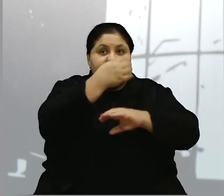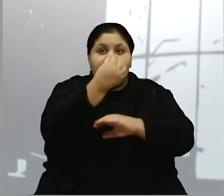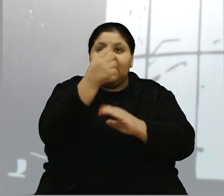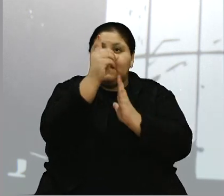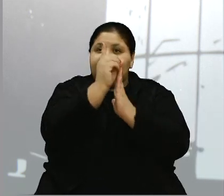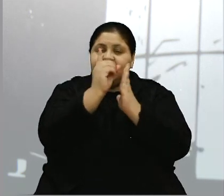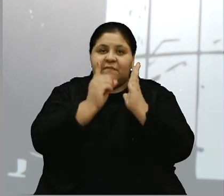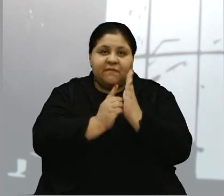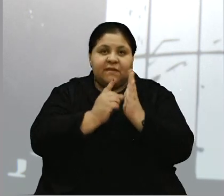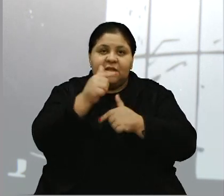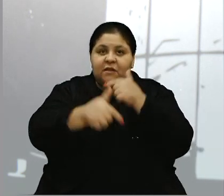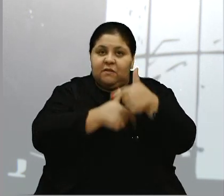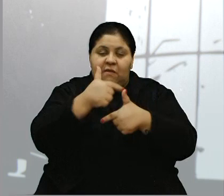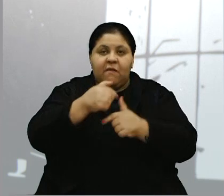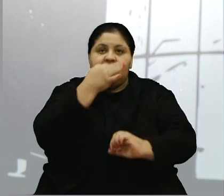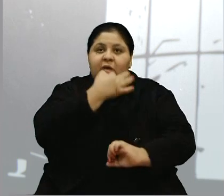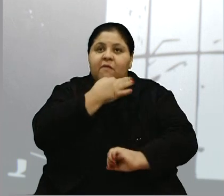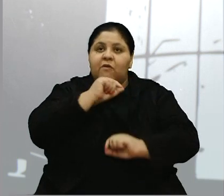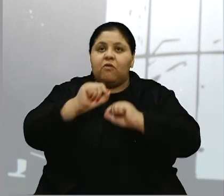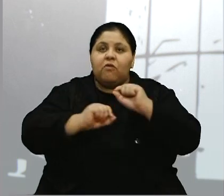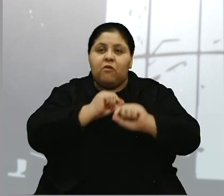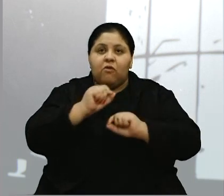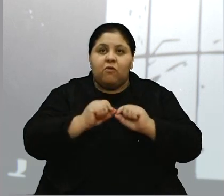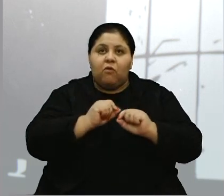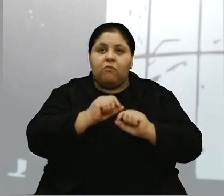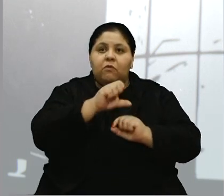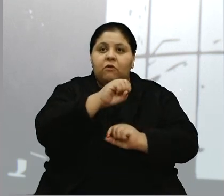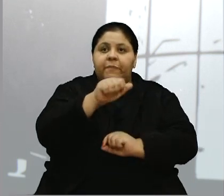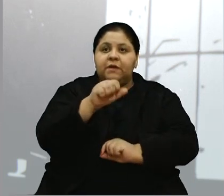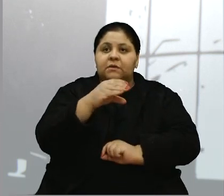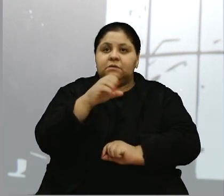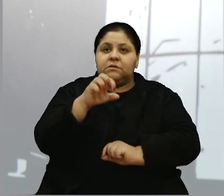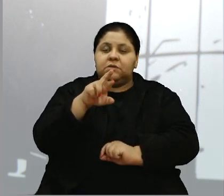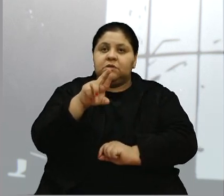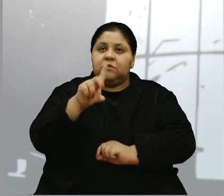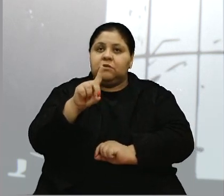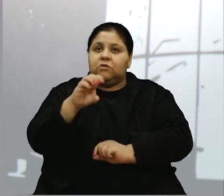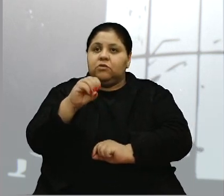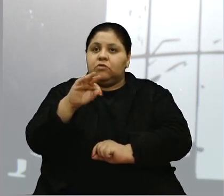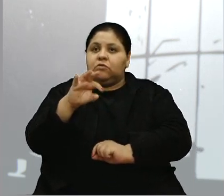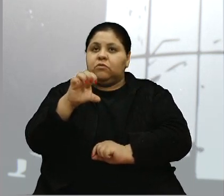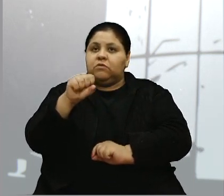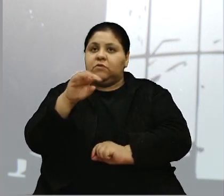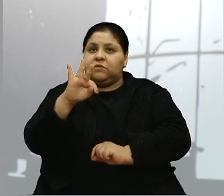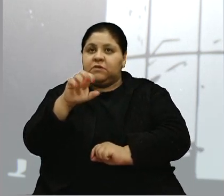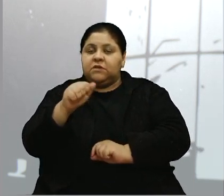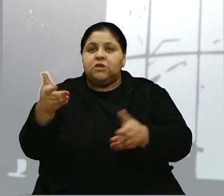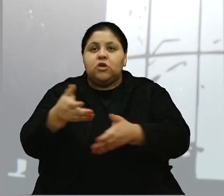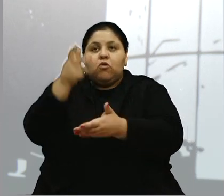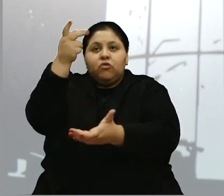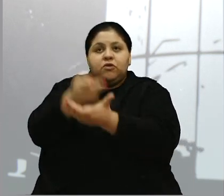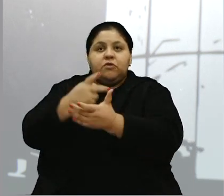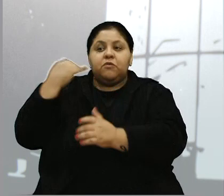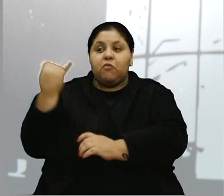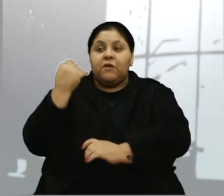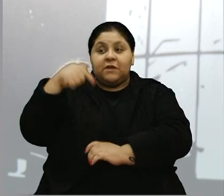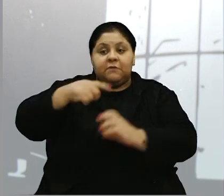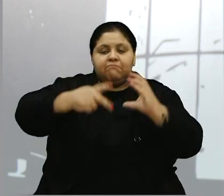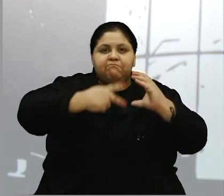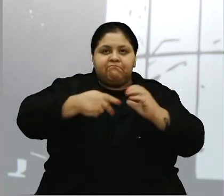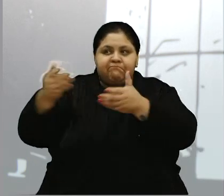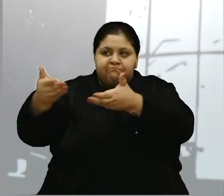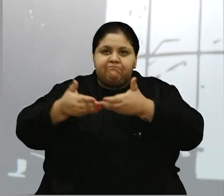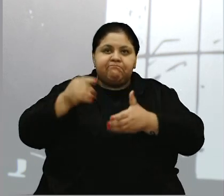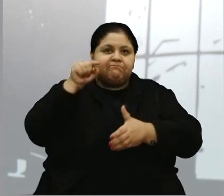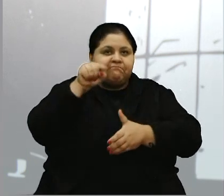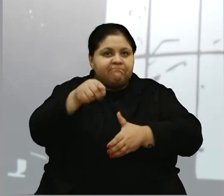décadas, atua em Caxias do Sul como sacerdotisa e hoje recebe esse título tão importante da Câmara de Vereadores. Convido